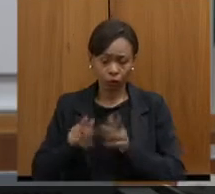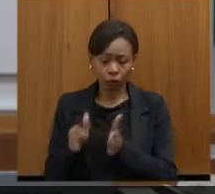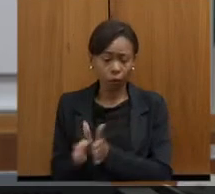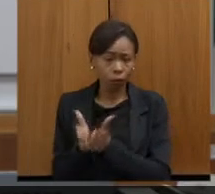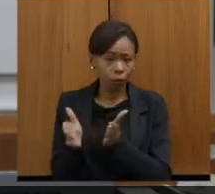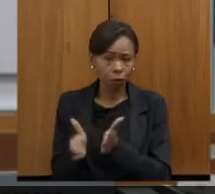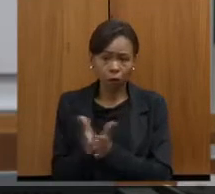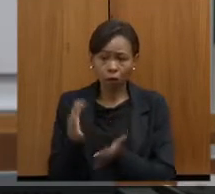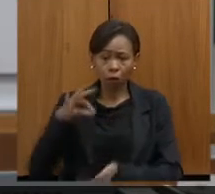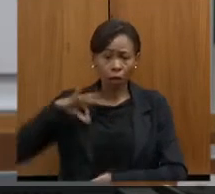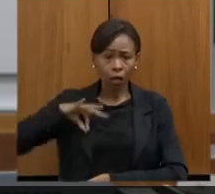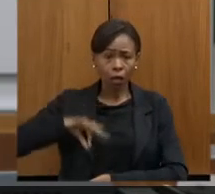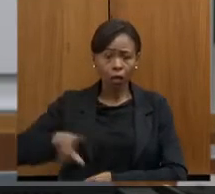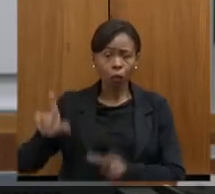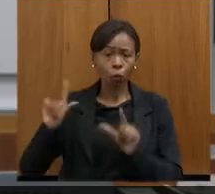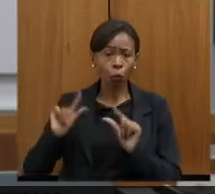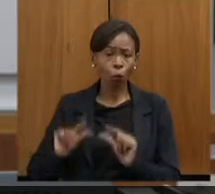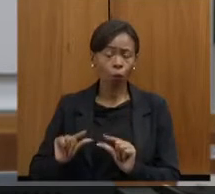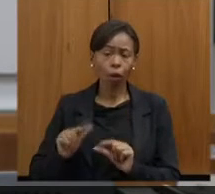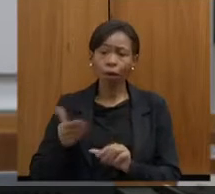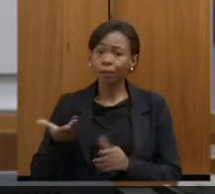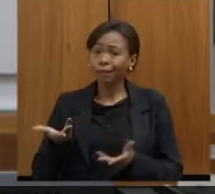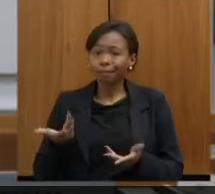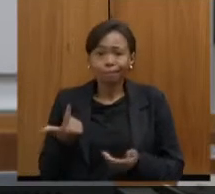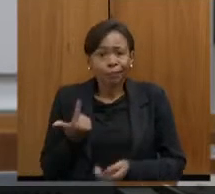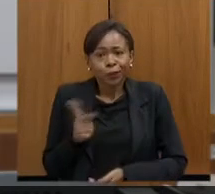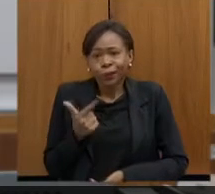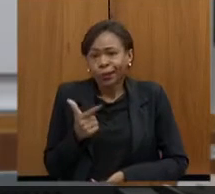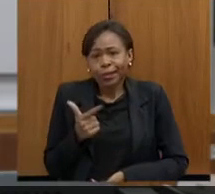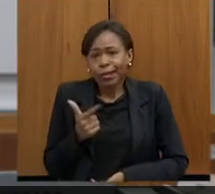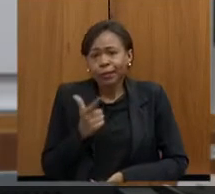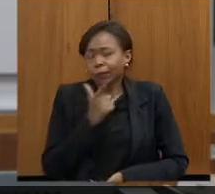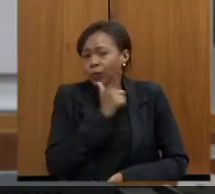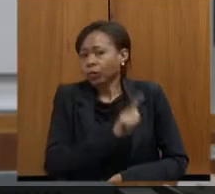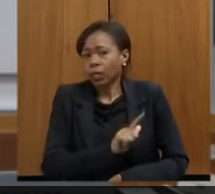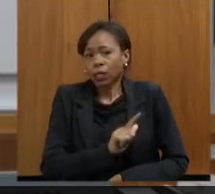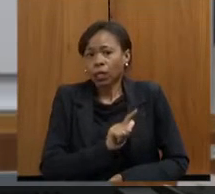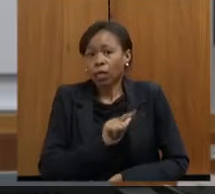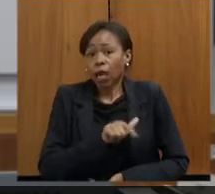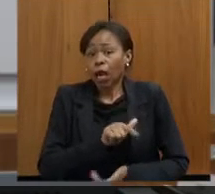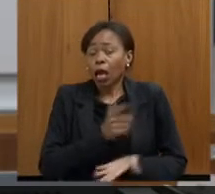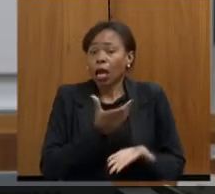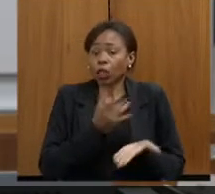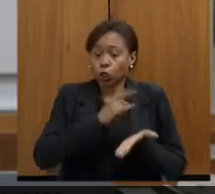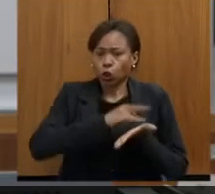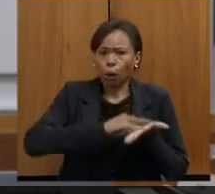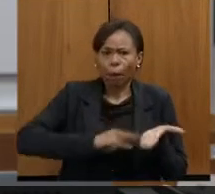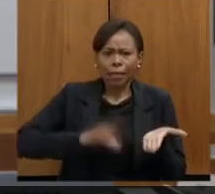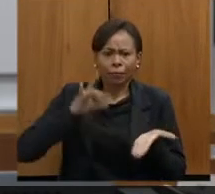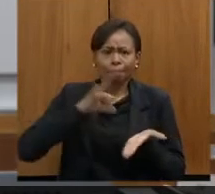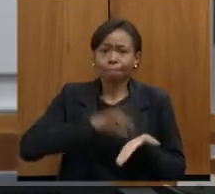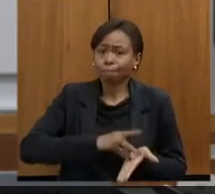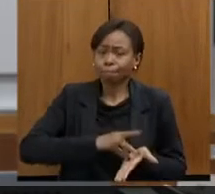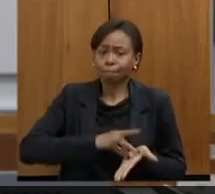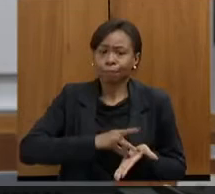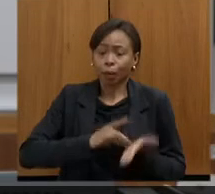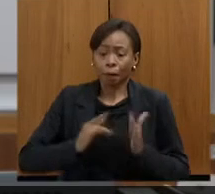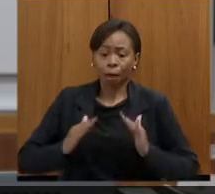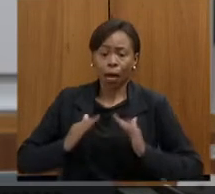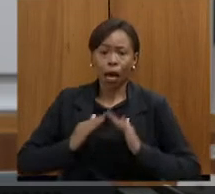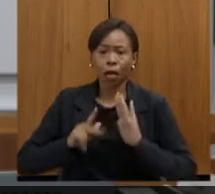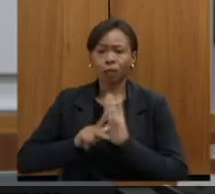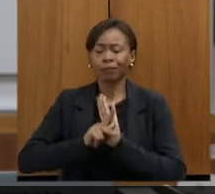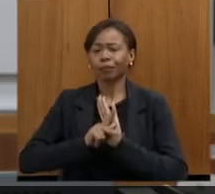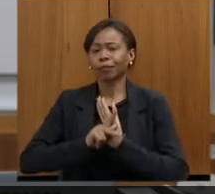tem acesso ao sistema formal de habitação e, por isso, a gente tem